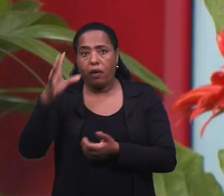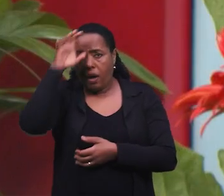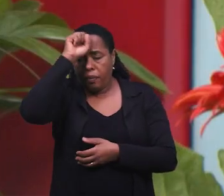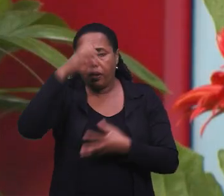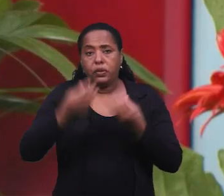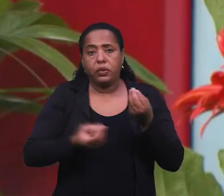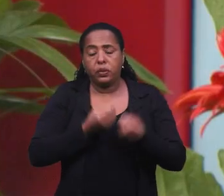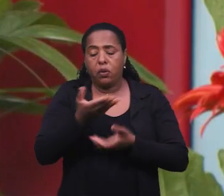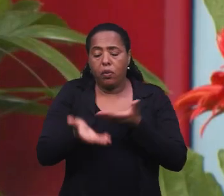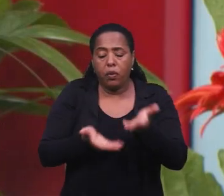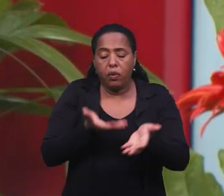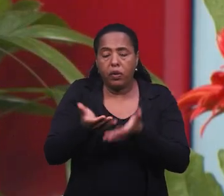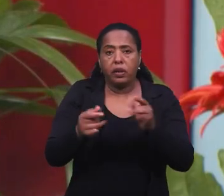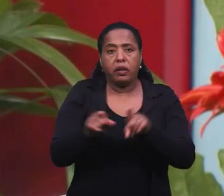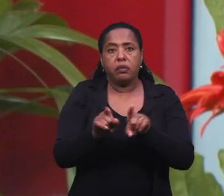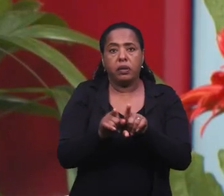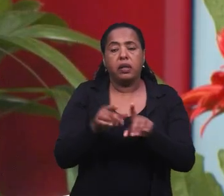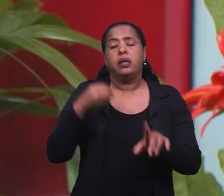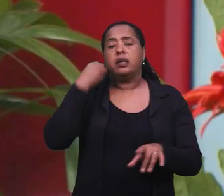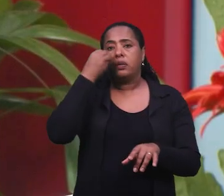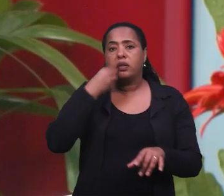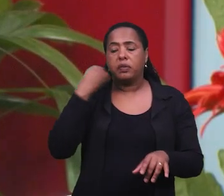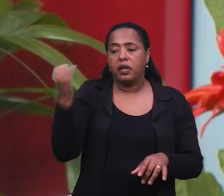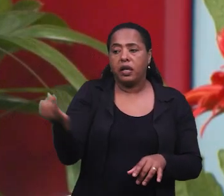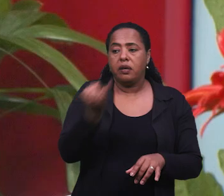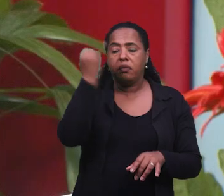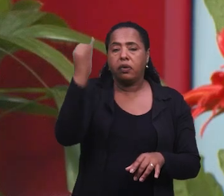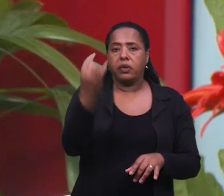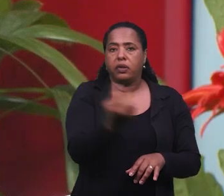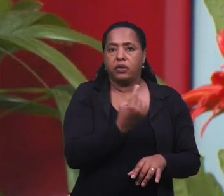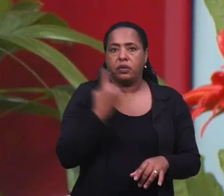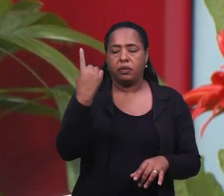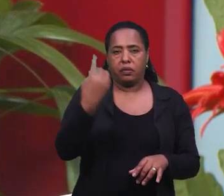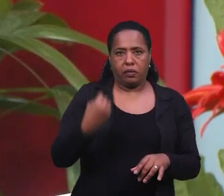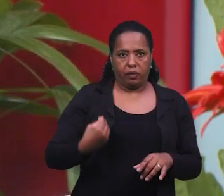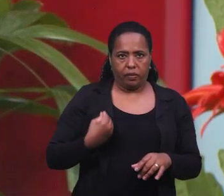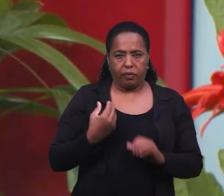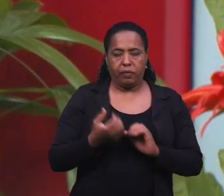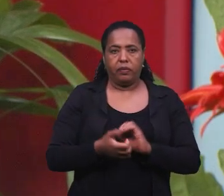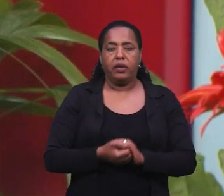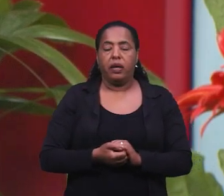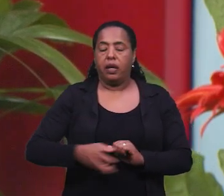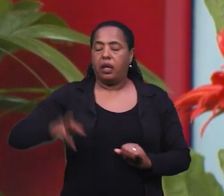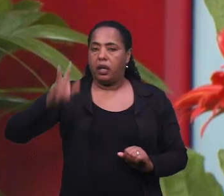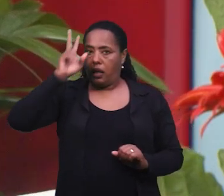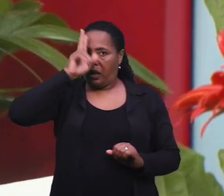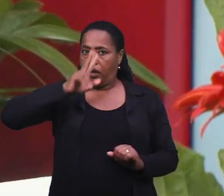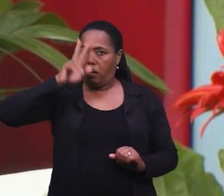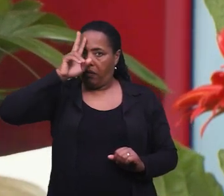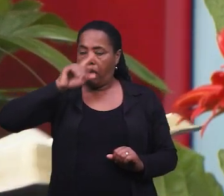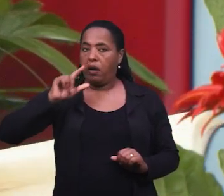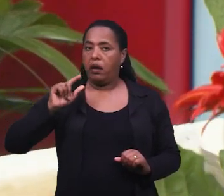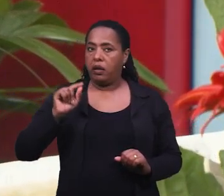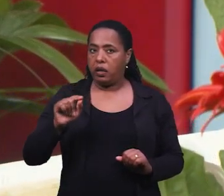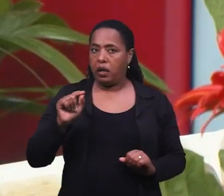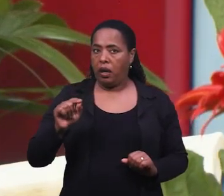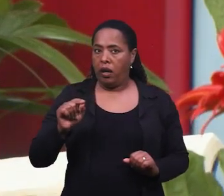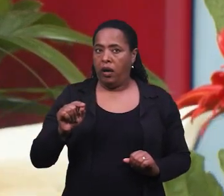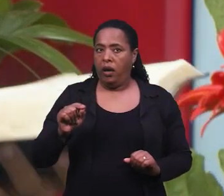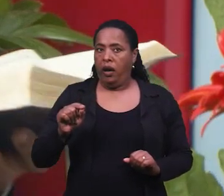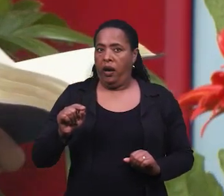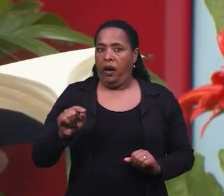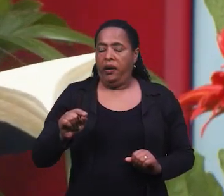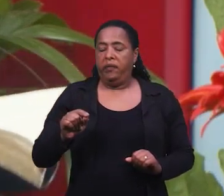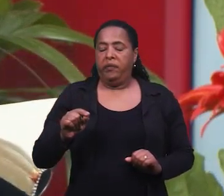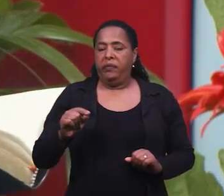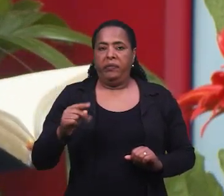é o pastor na igreja. Você vê a alegria dos irmãos. E como desprezar isso, pastor Abel? Como deixar esses irmãos de lado